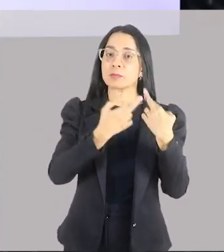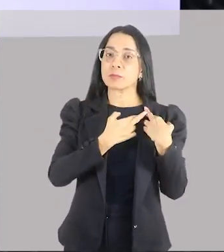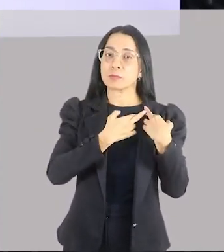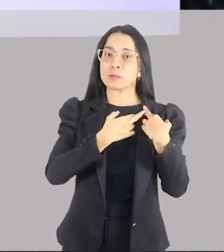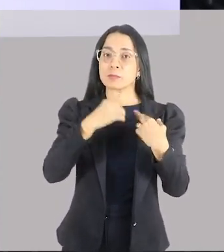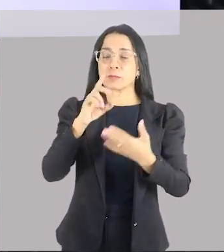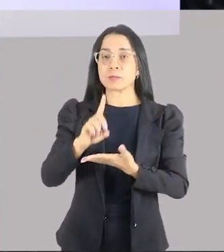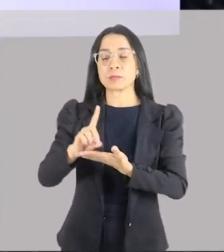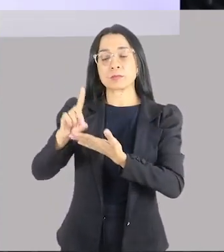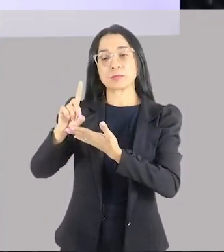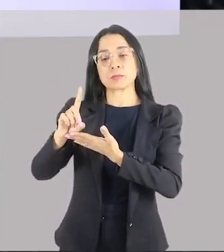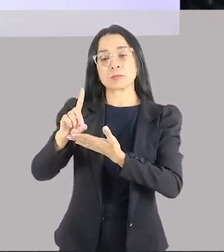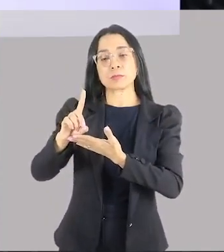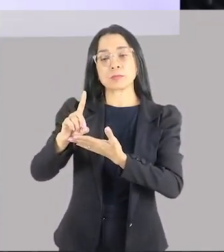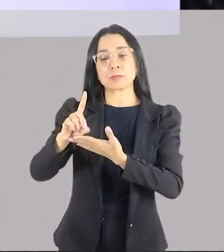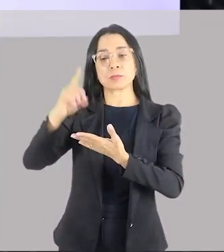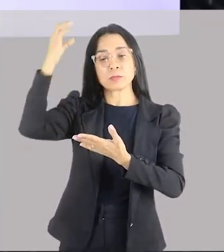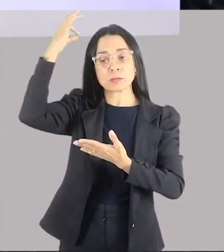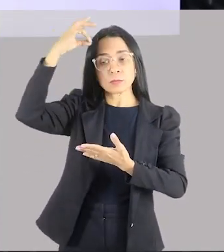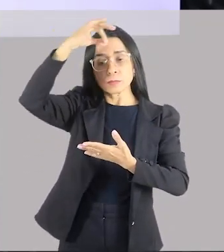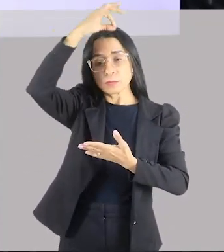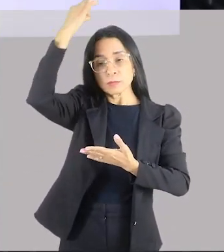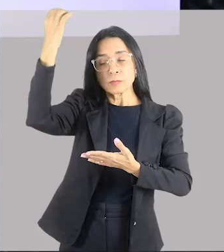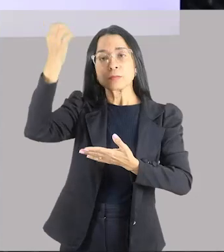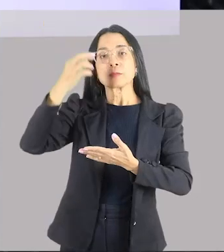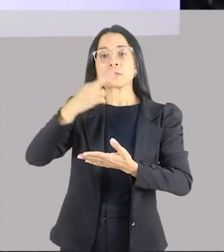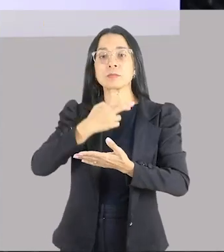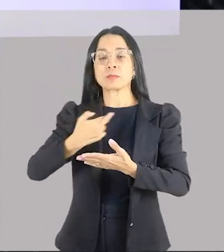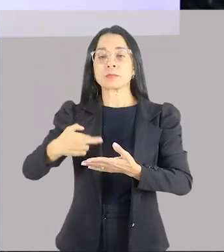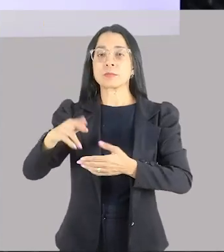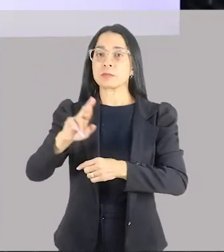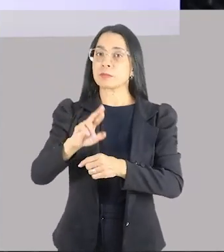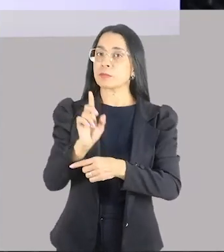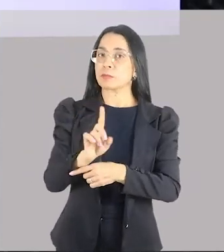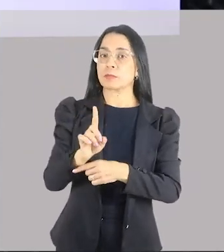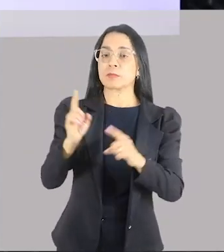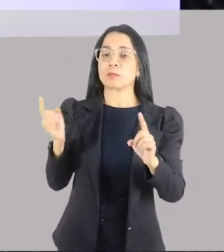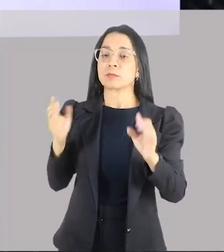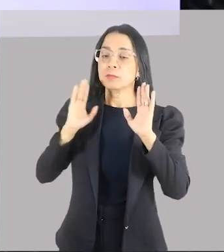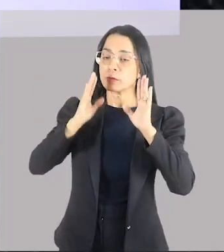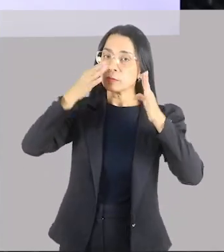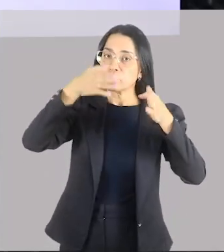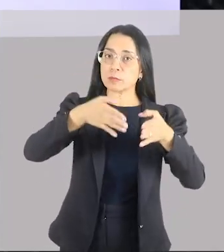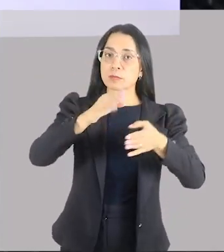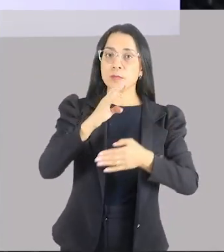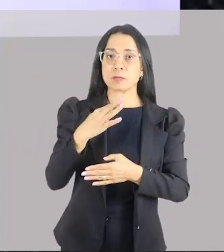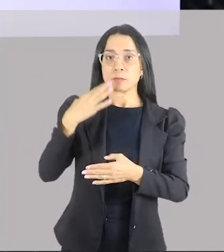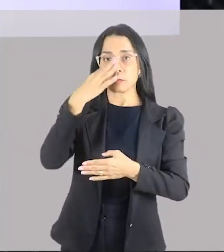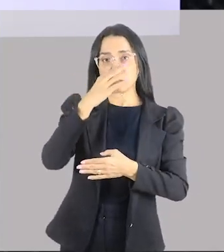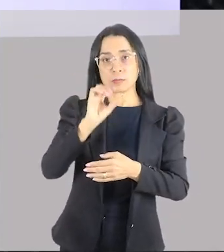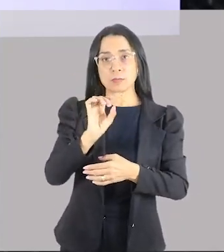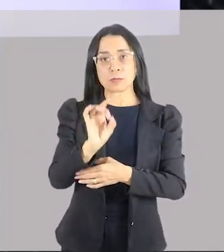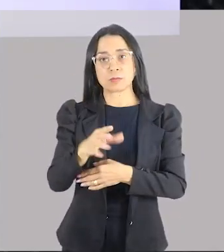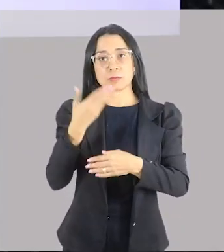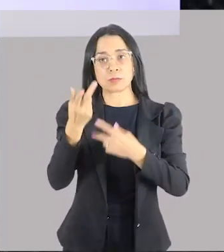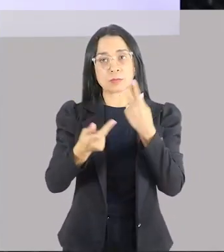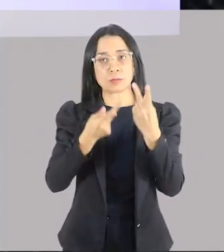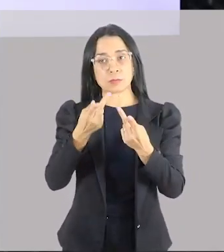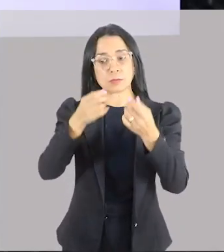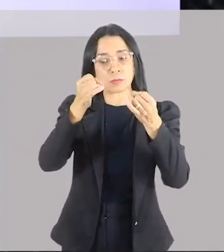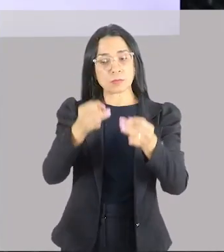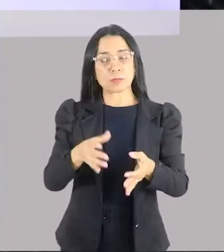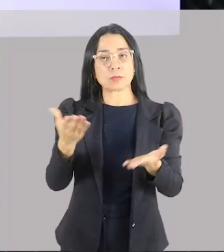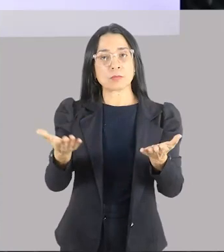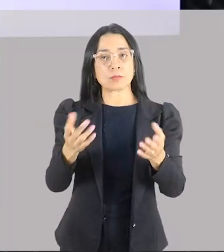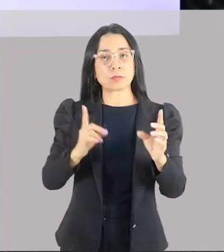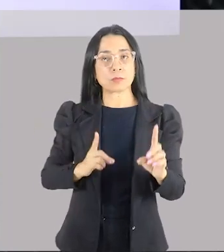divino, comprometimento religioso dentro da obra dele, mas não é este o foco principal. Basta dizer a vocês que ele encontra